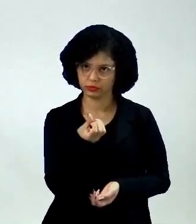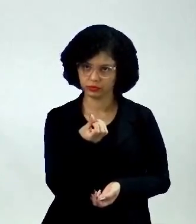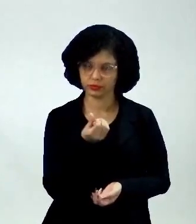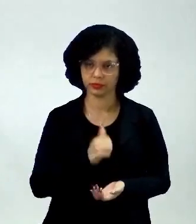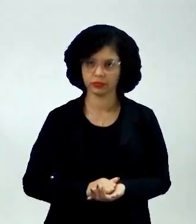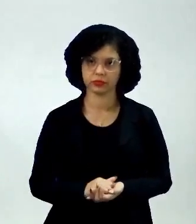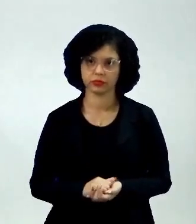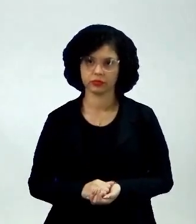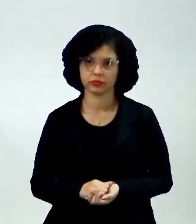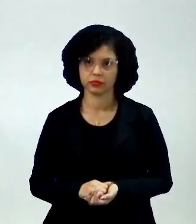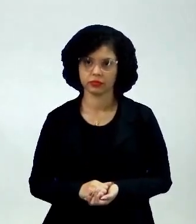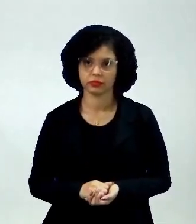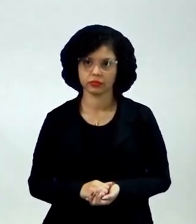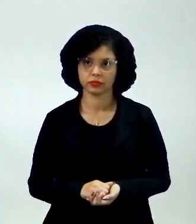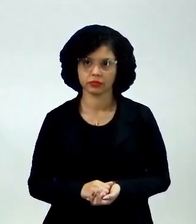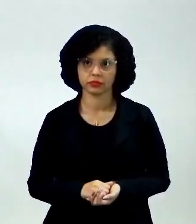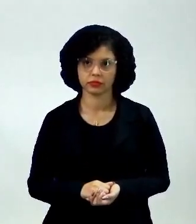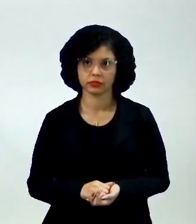que representa